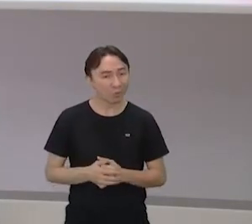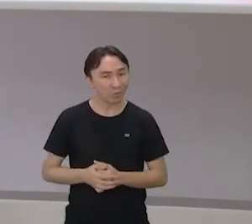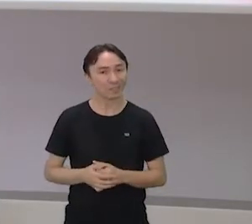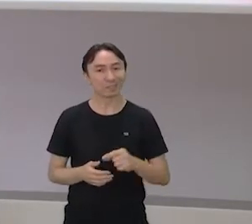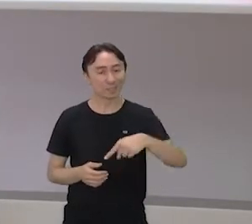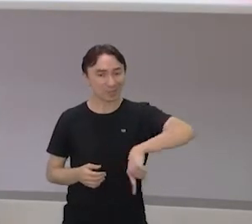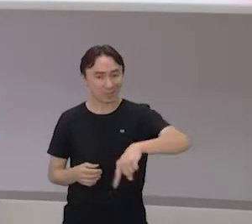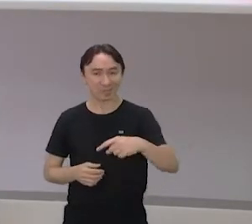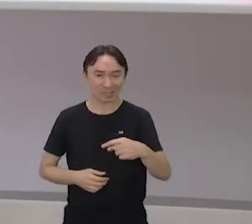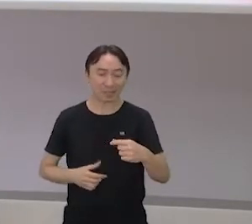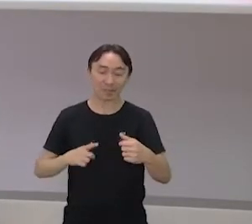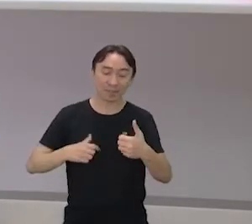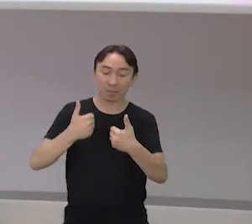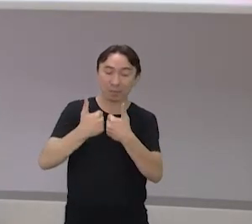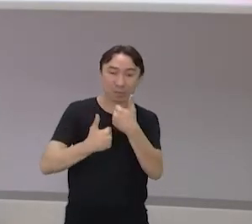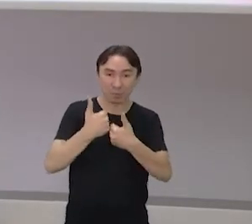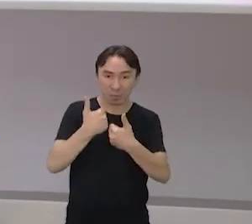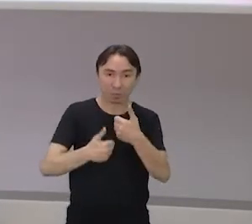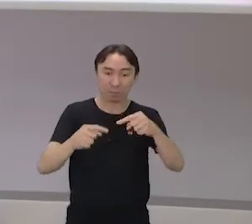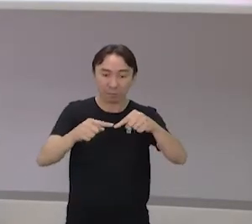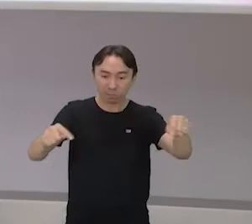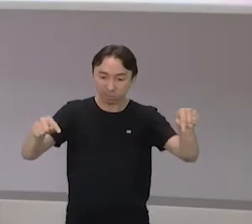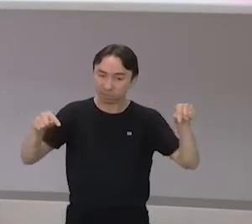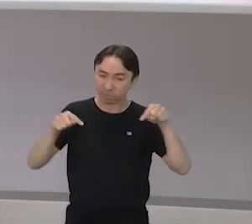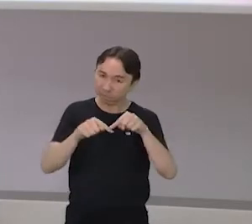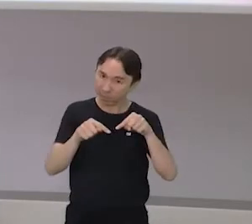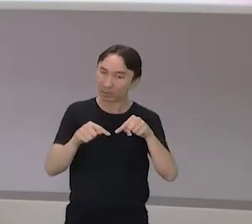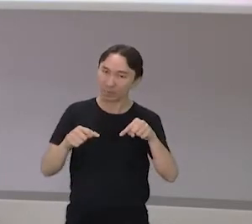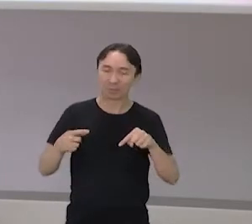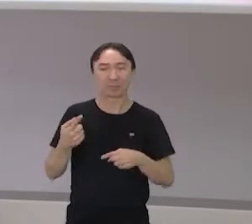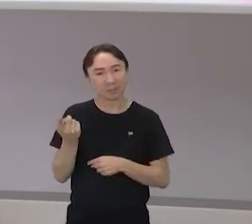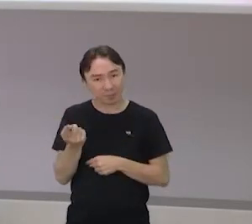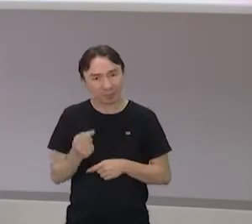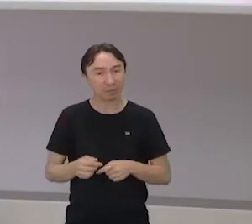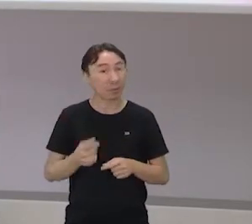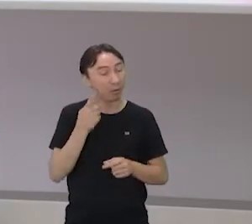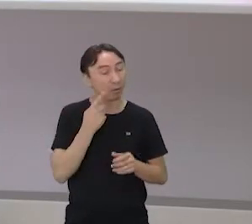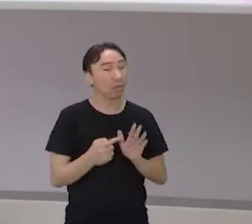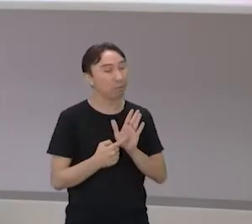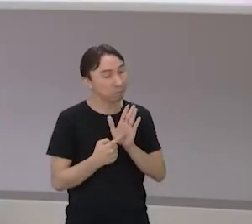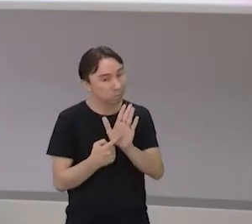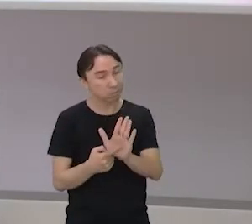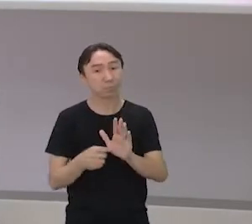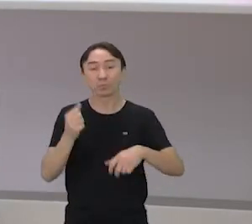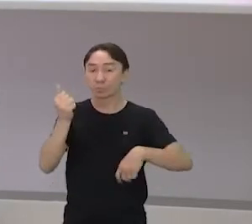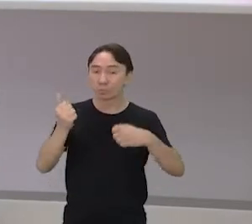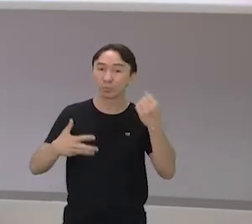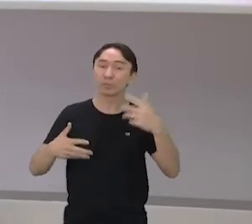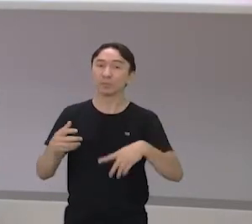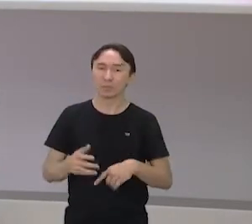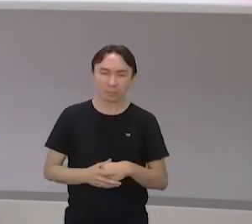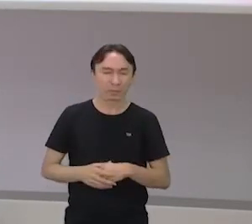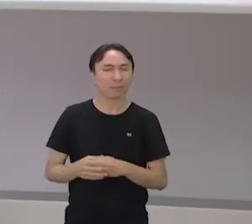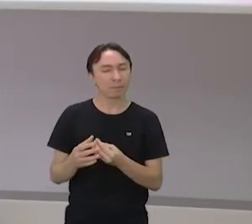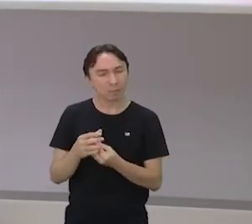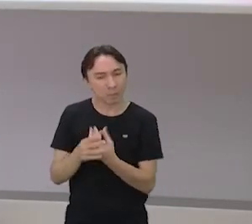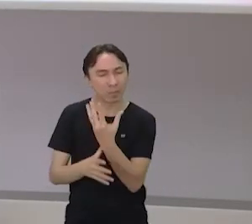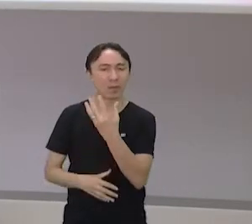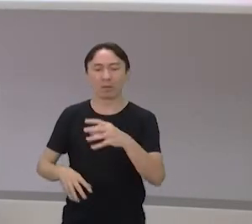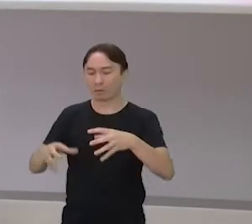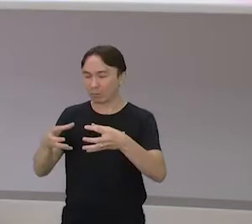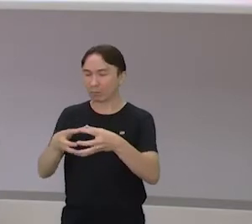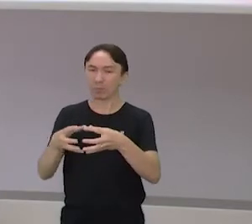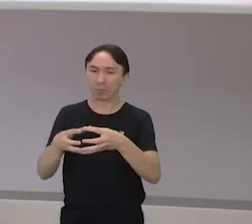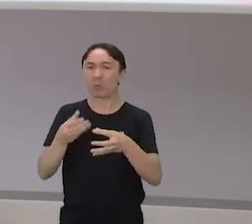do futsal e do futebol de 5 na escola, eu deixei muito claro isso, da formação de grupos mistos. Claro que